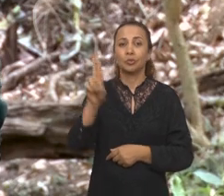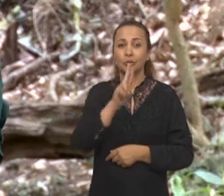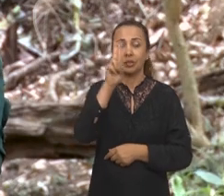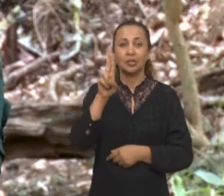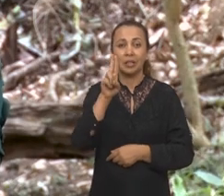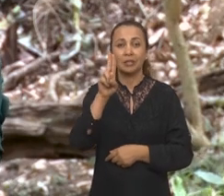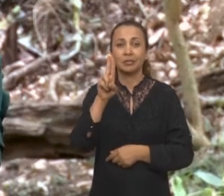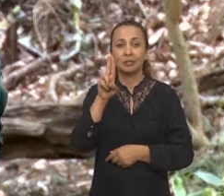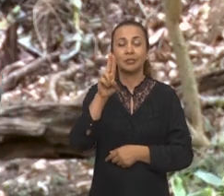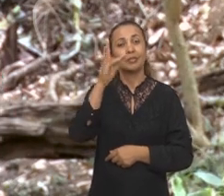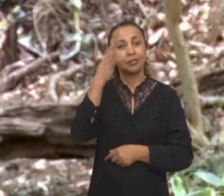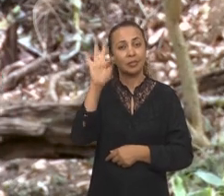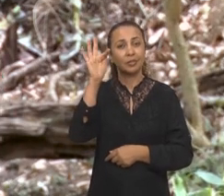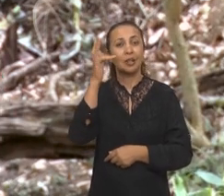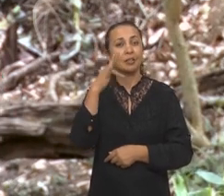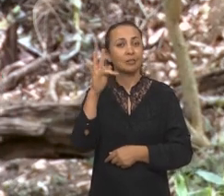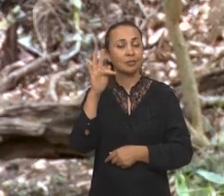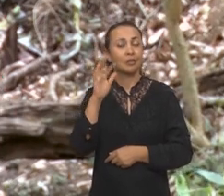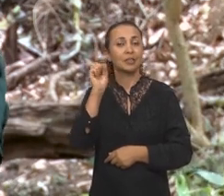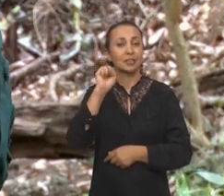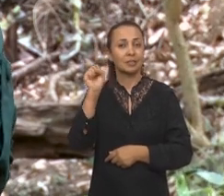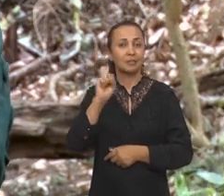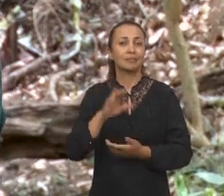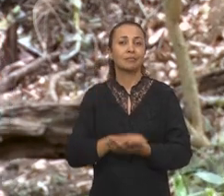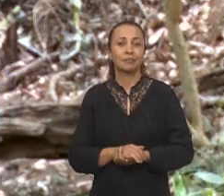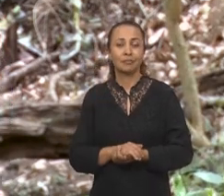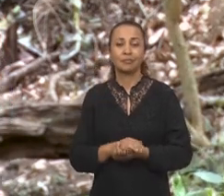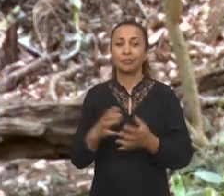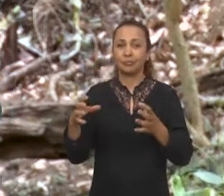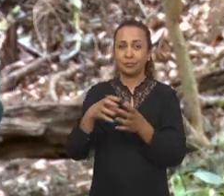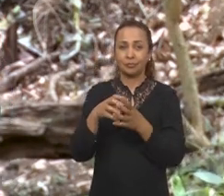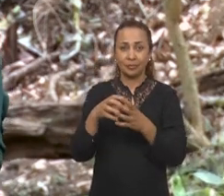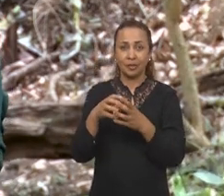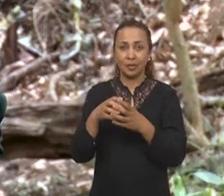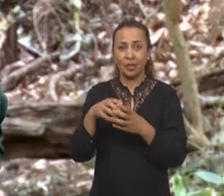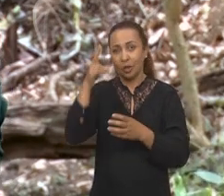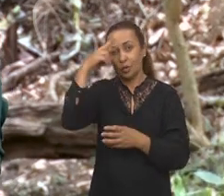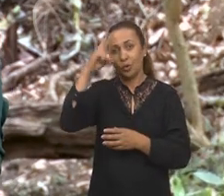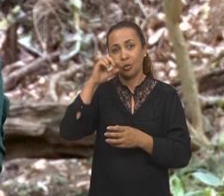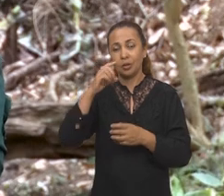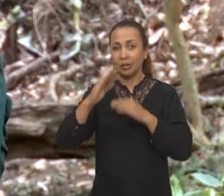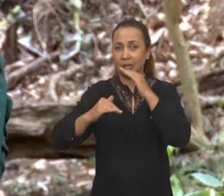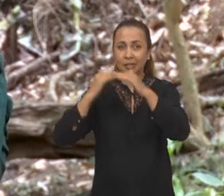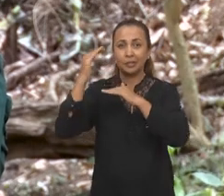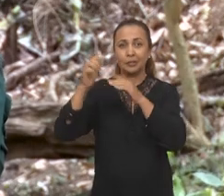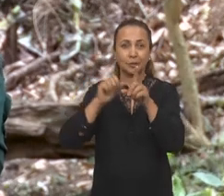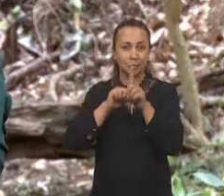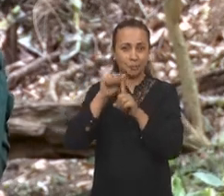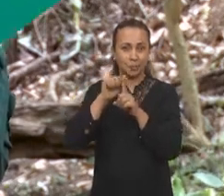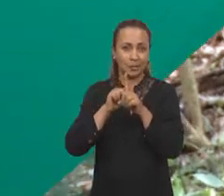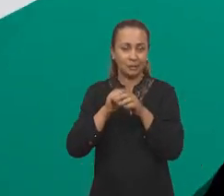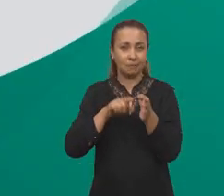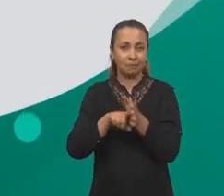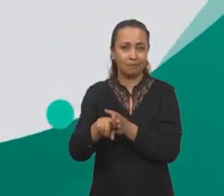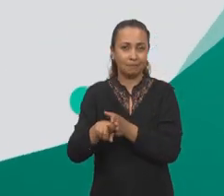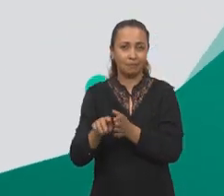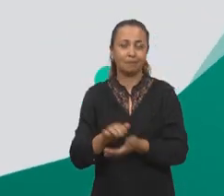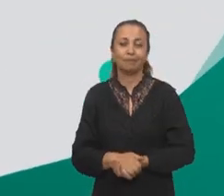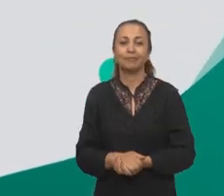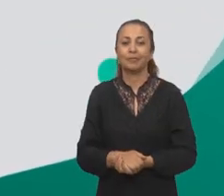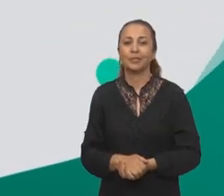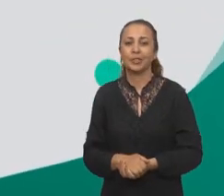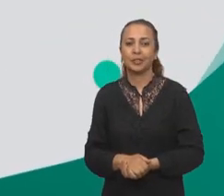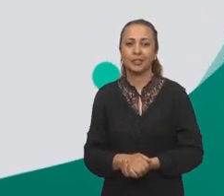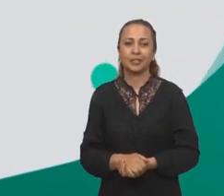Feira de Santana na Bahia o espaço agrega pesquisadores de história dos mais diversos níveis de pesquisa e